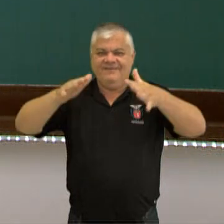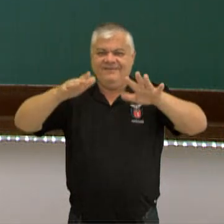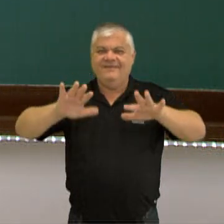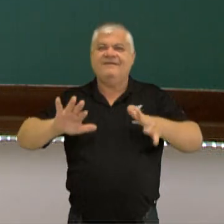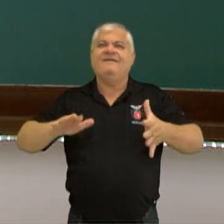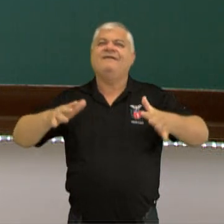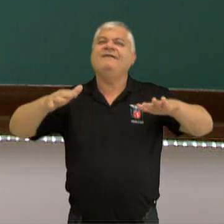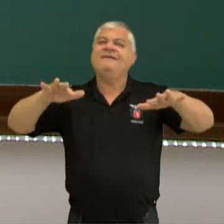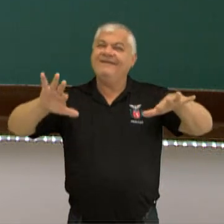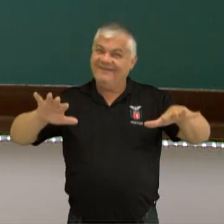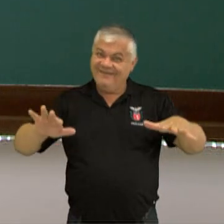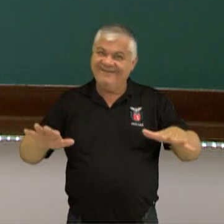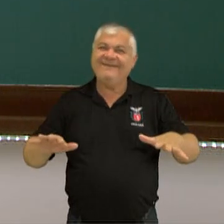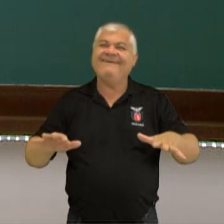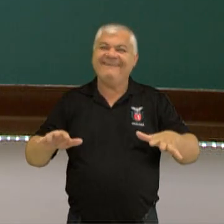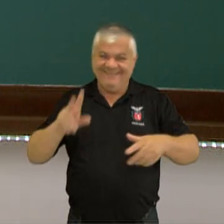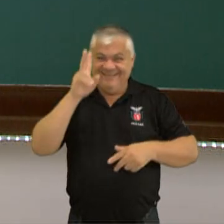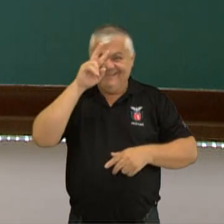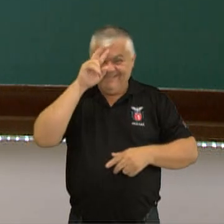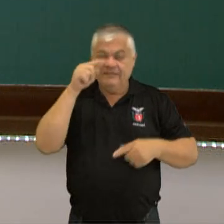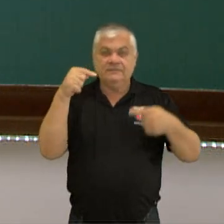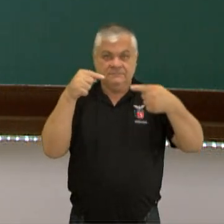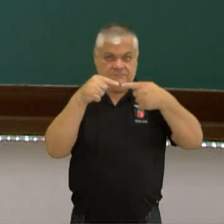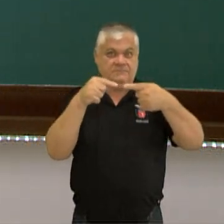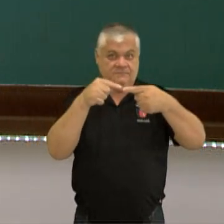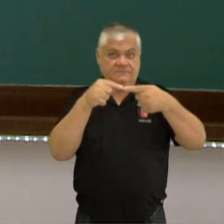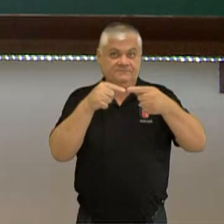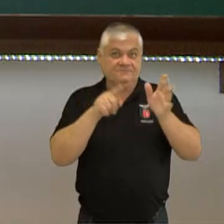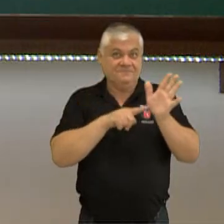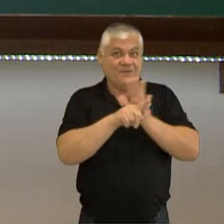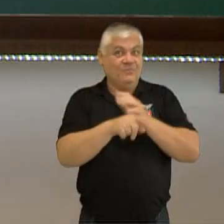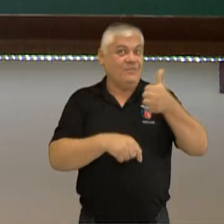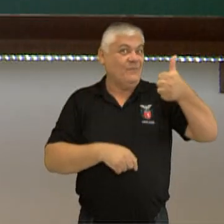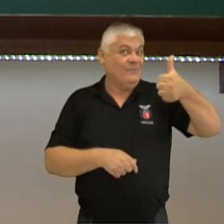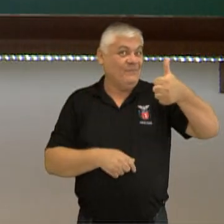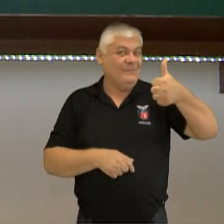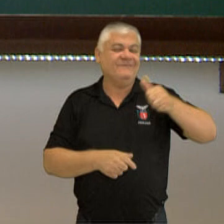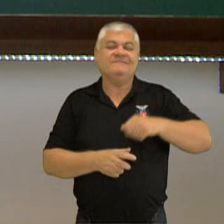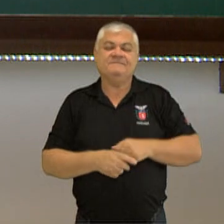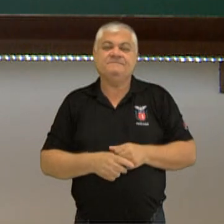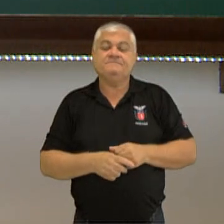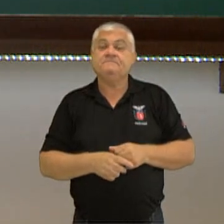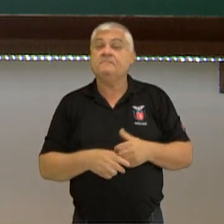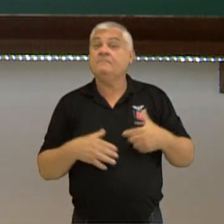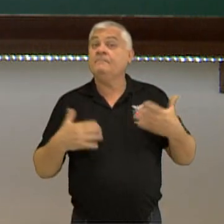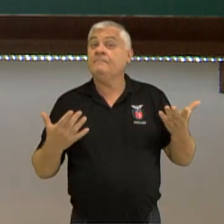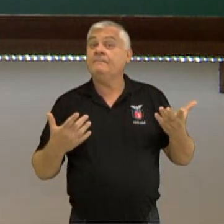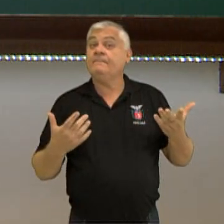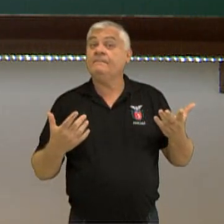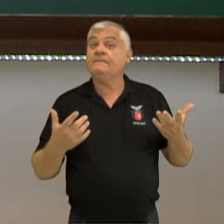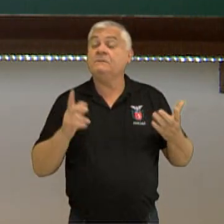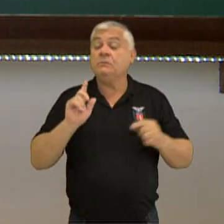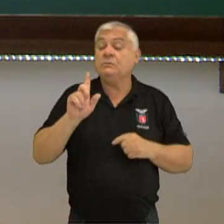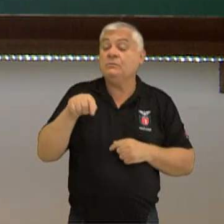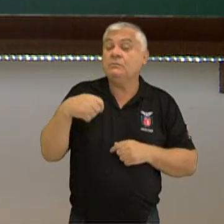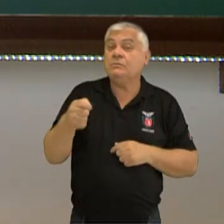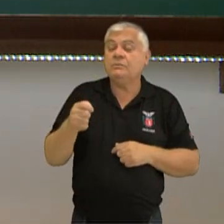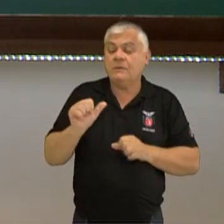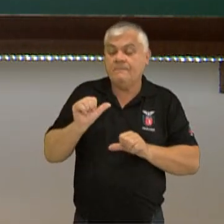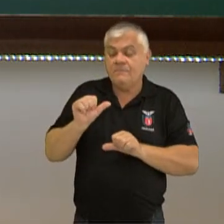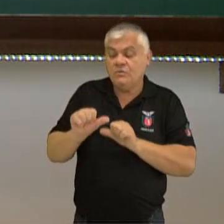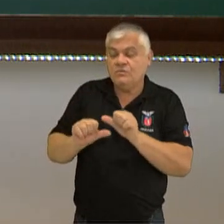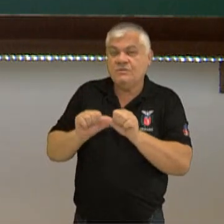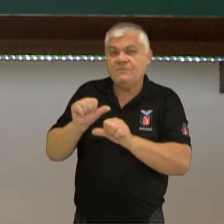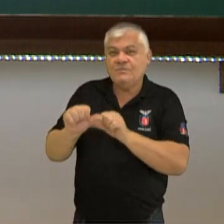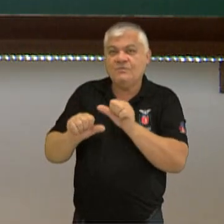primitivos. Tem a ver com aquela pergunta inicial que eu fiz para vocês. Isso mesmo. Então, nós estamos falando das mudanças de estado